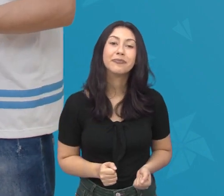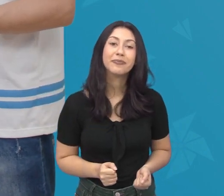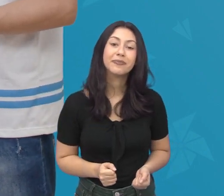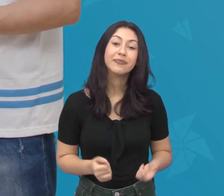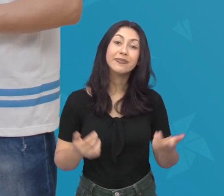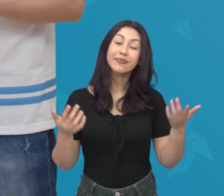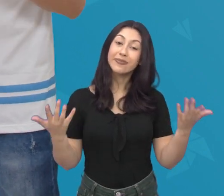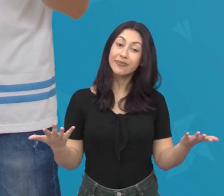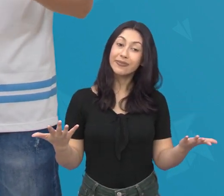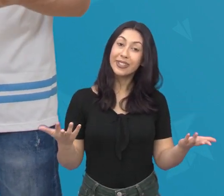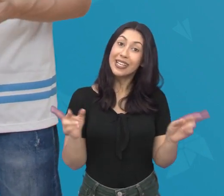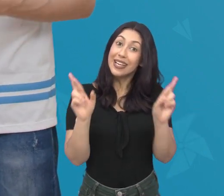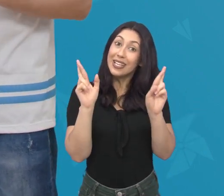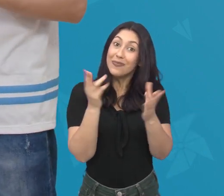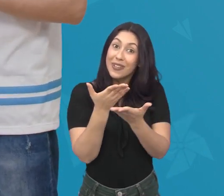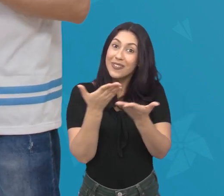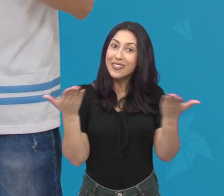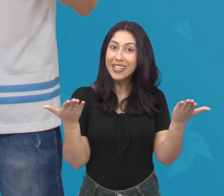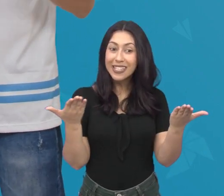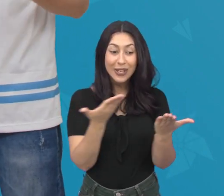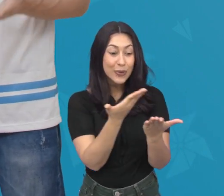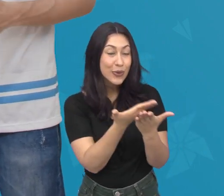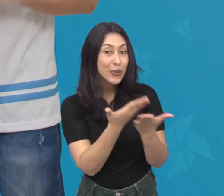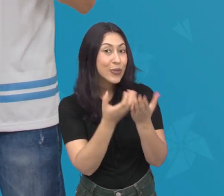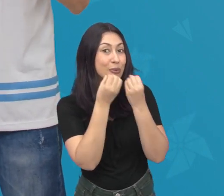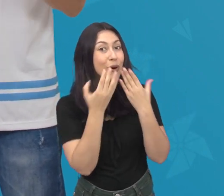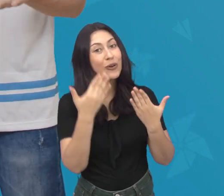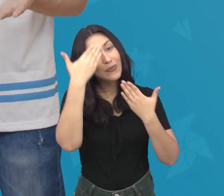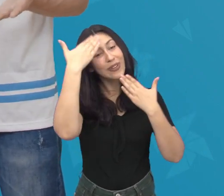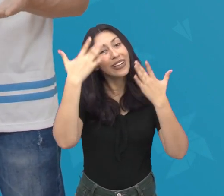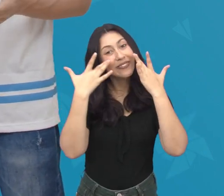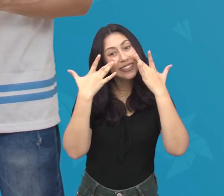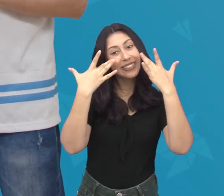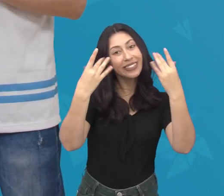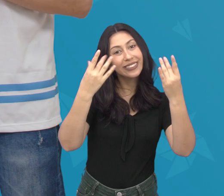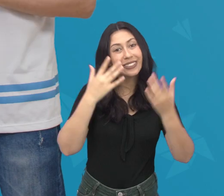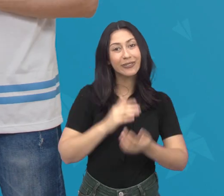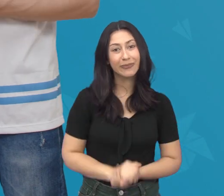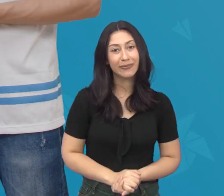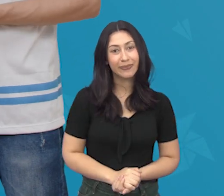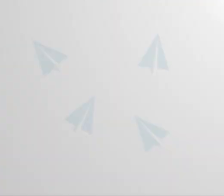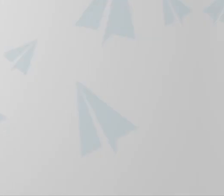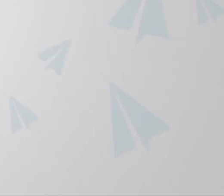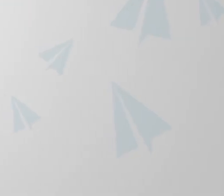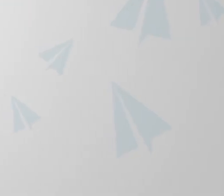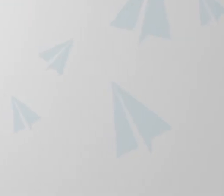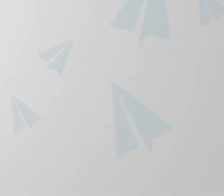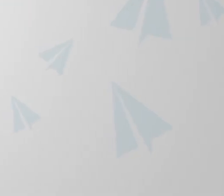Então, desejo a todos vocês bons estudos e grato pela atenção de vocês.